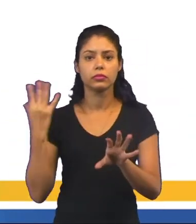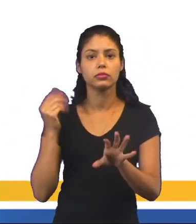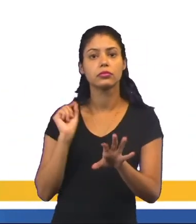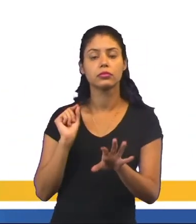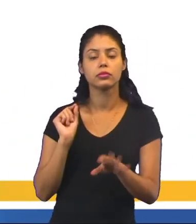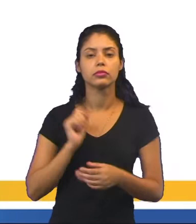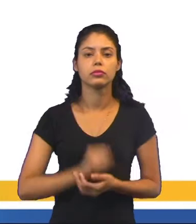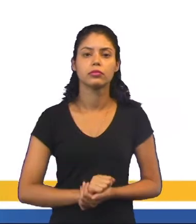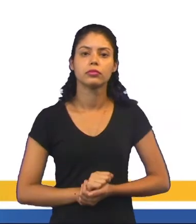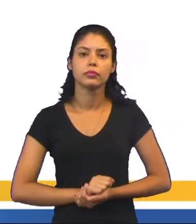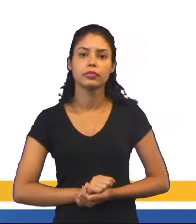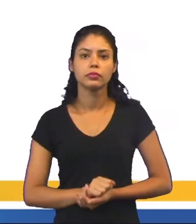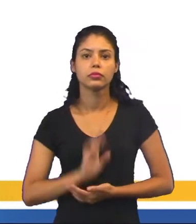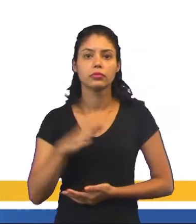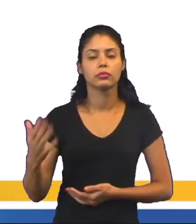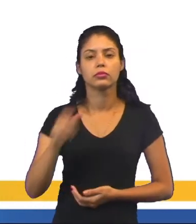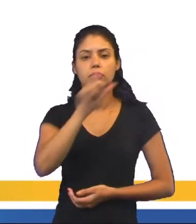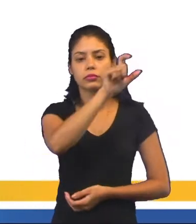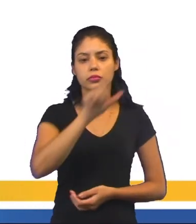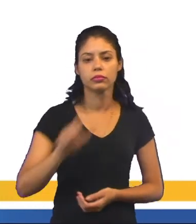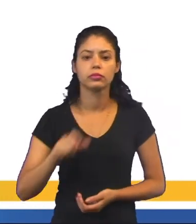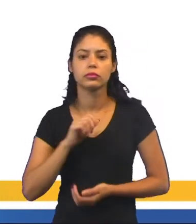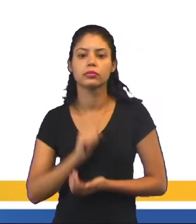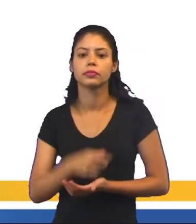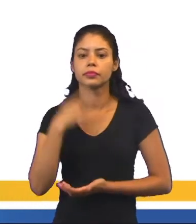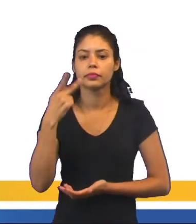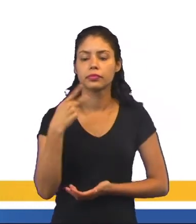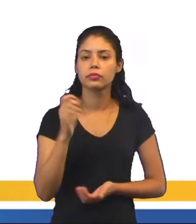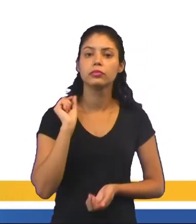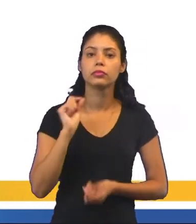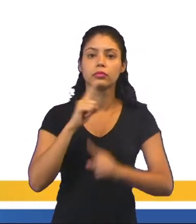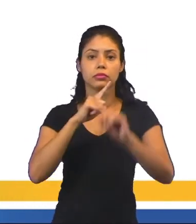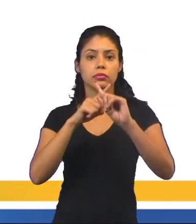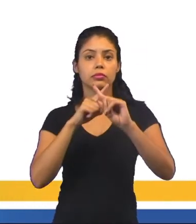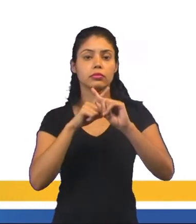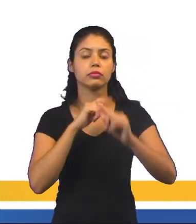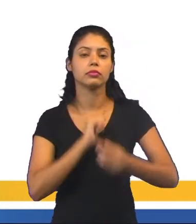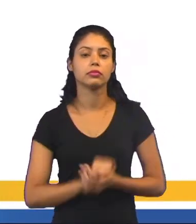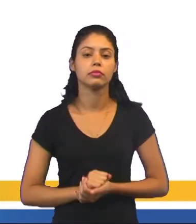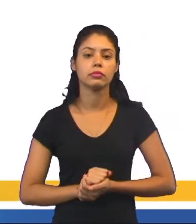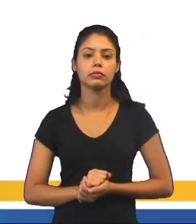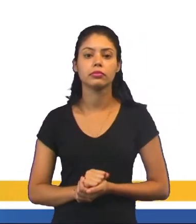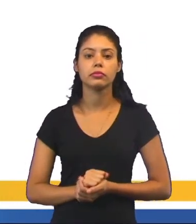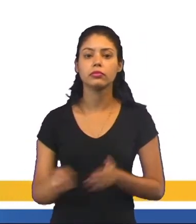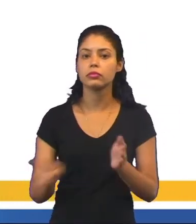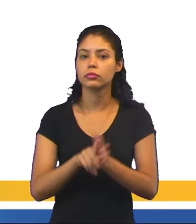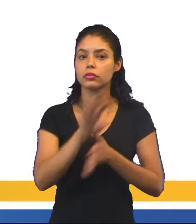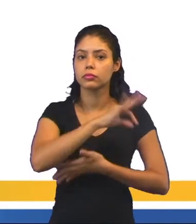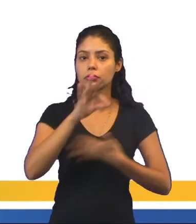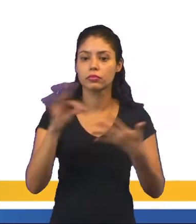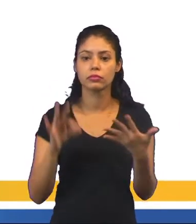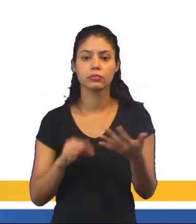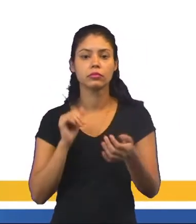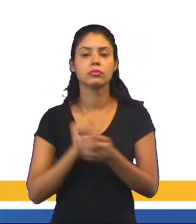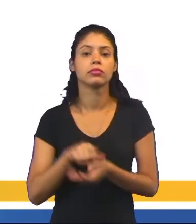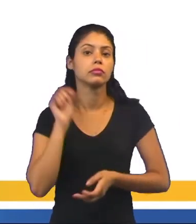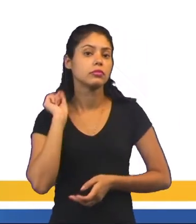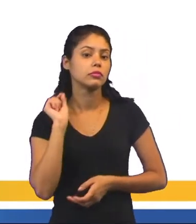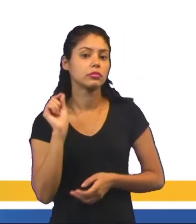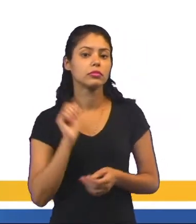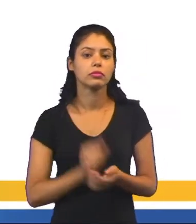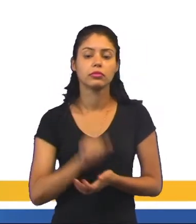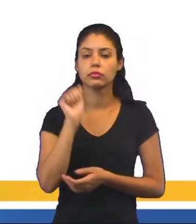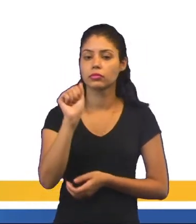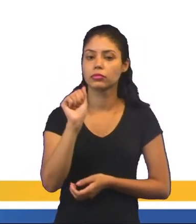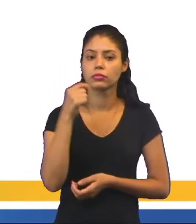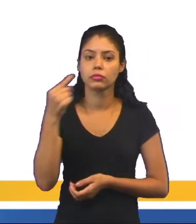aí, quando a gente fala em diagonal, a gente vai fazer a multiplicação, tá, dos seus elementos. No caso aqui, eu vou